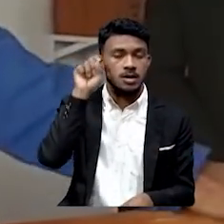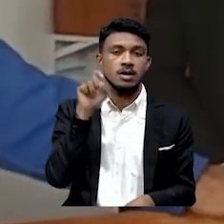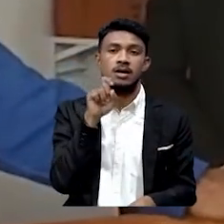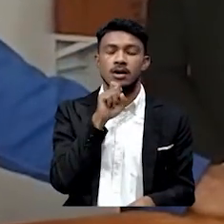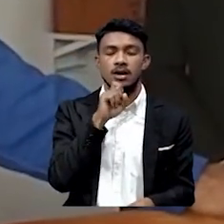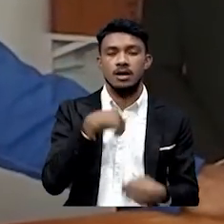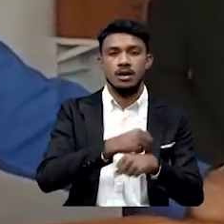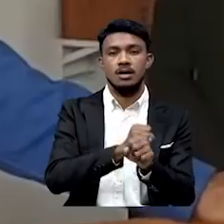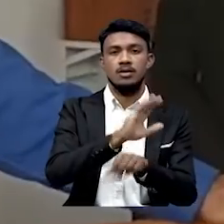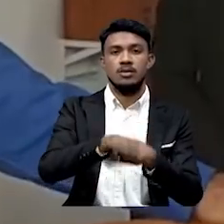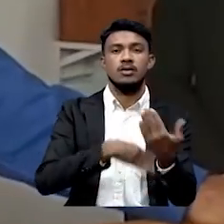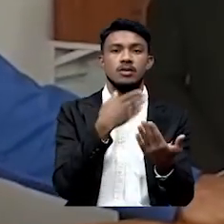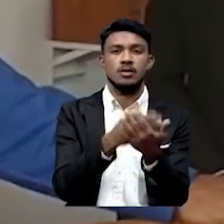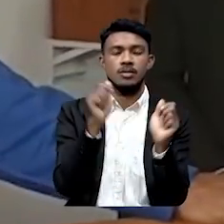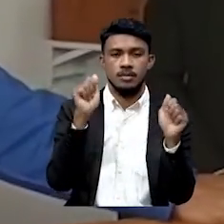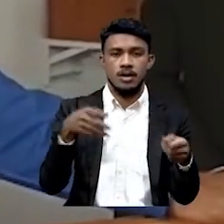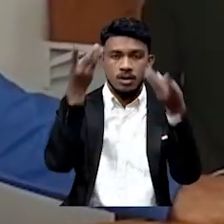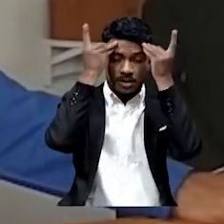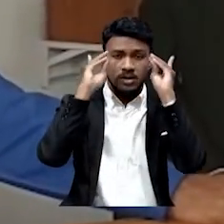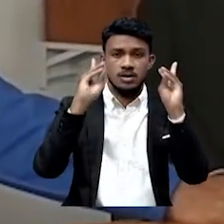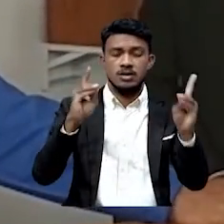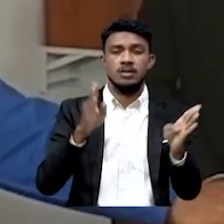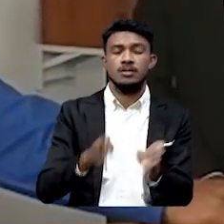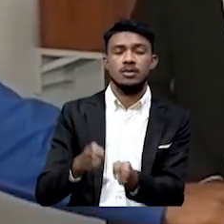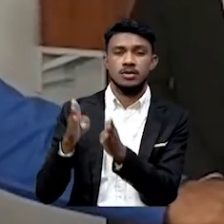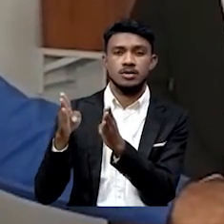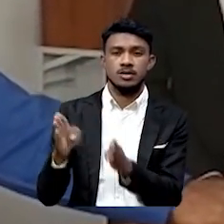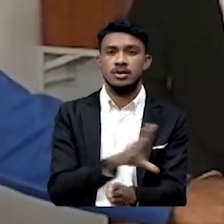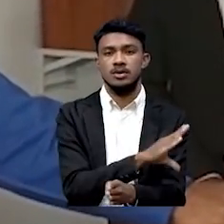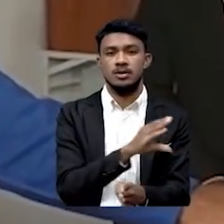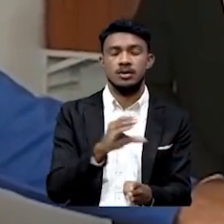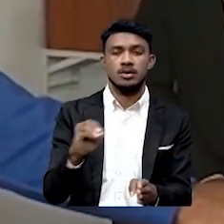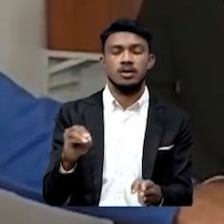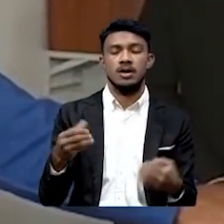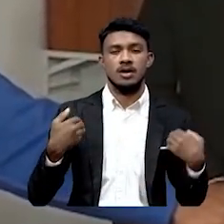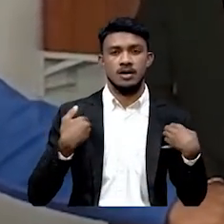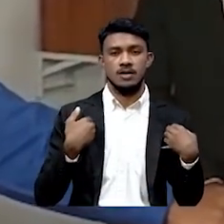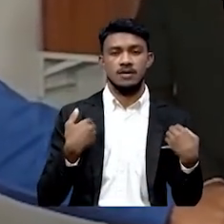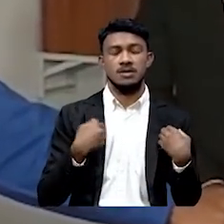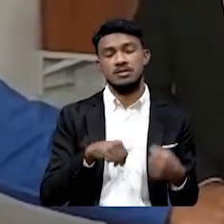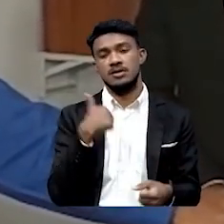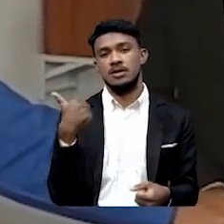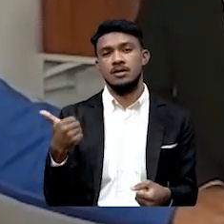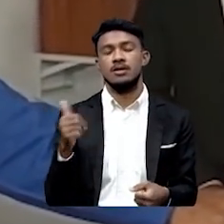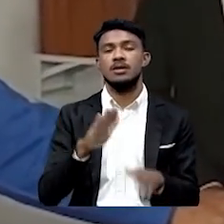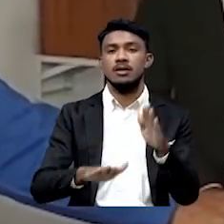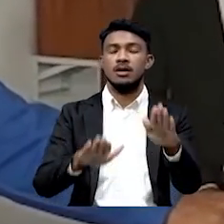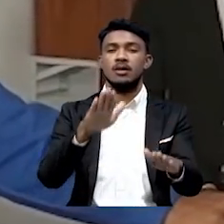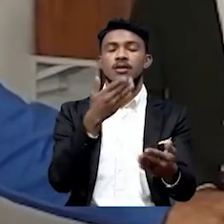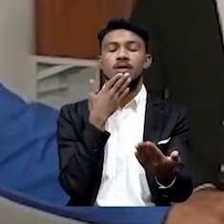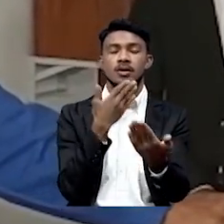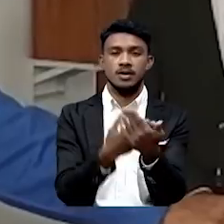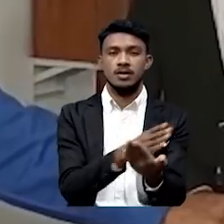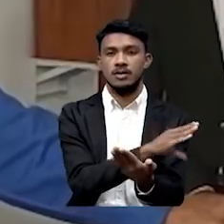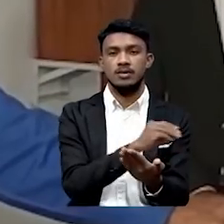todo o paradigma fica, processo, handover, transição, presidente da presidência, lá onde dia a dignidade